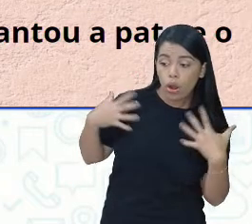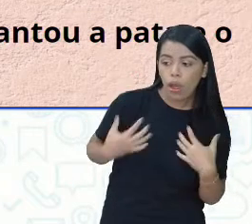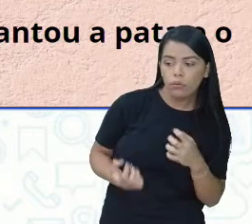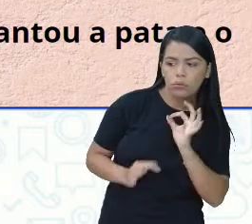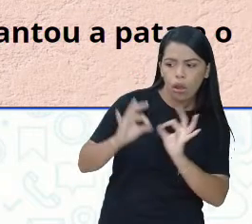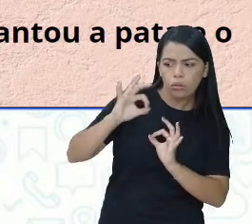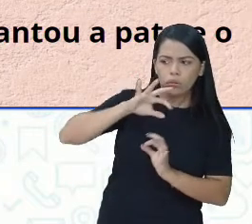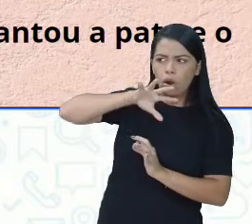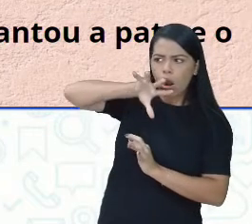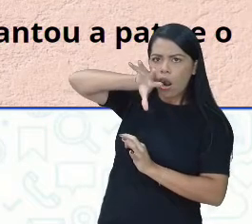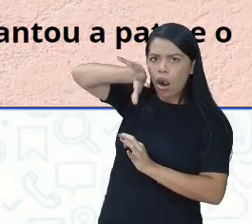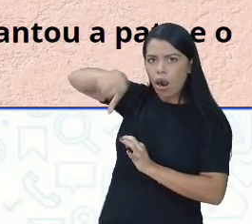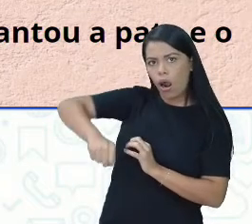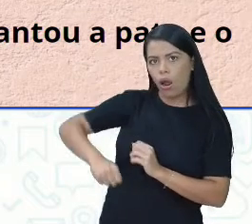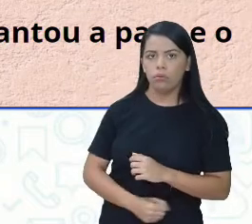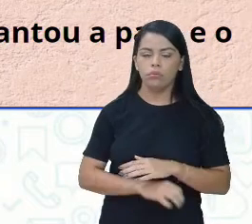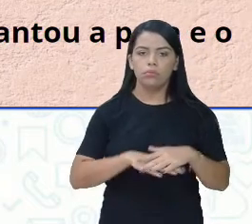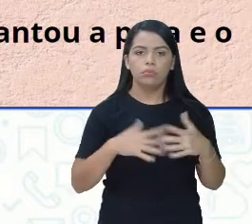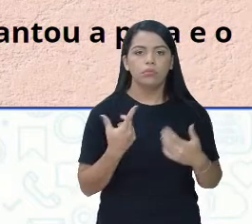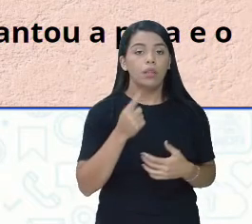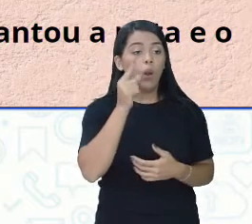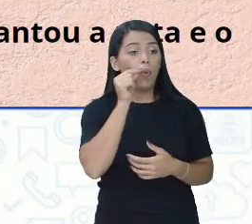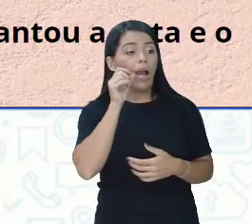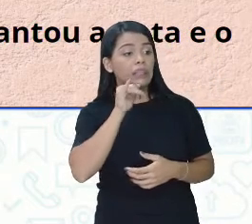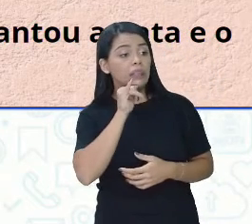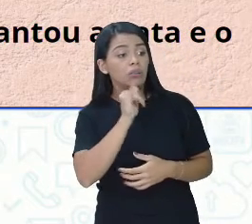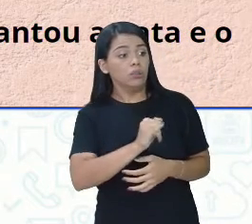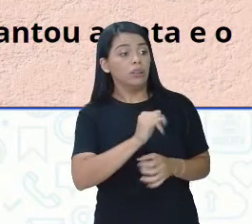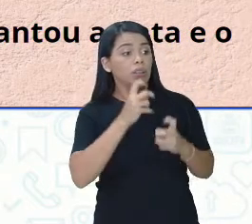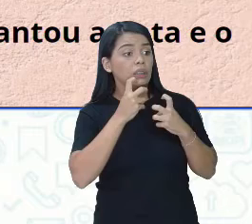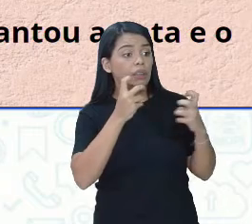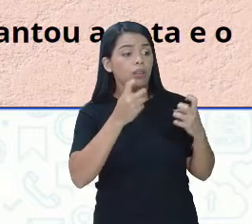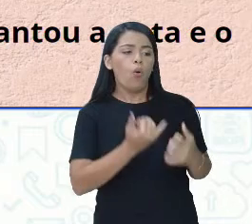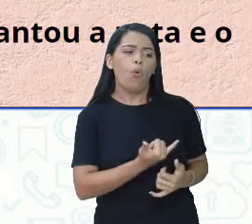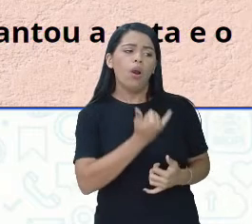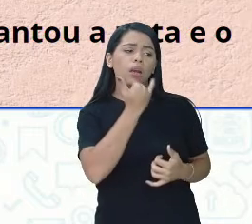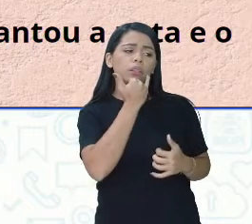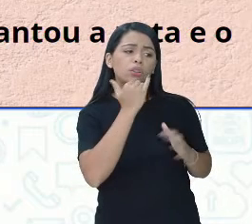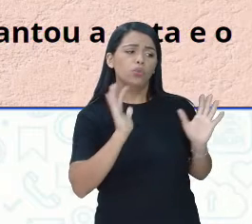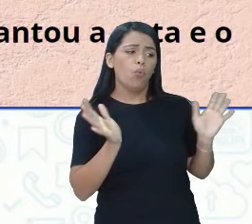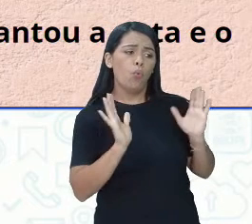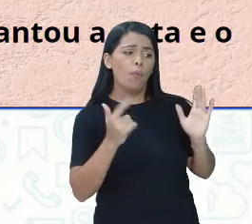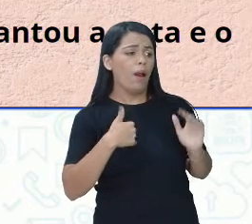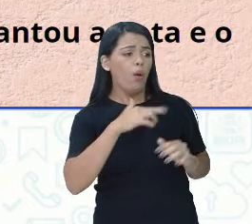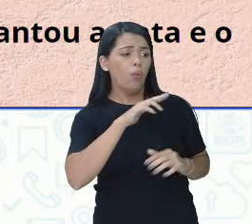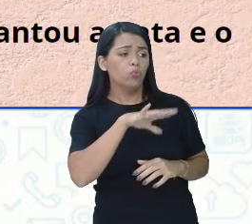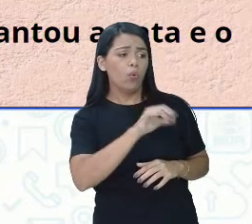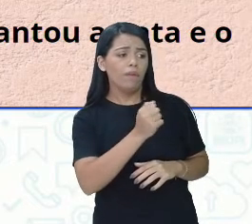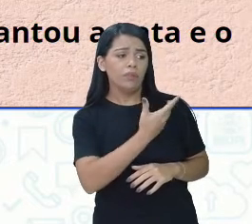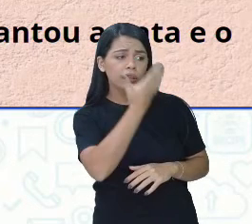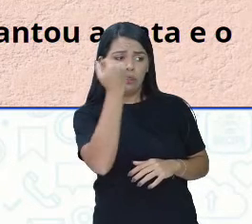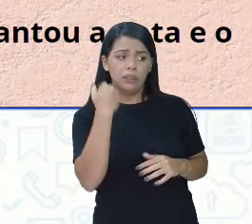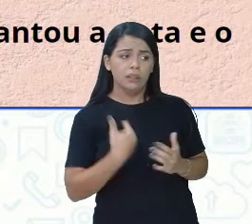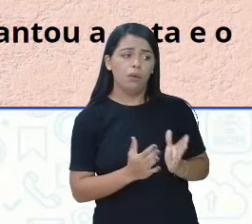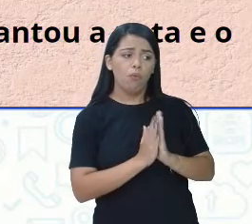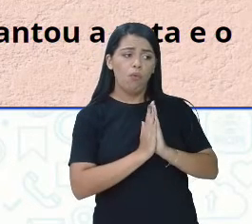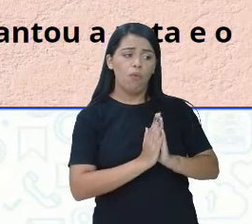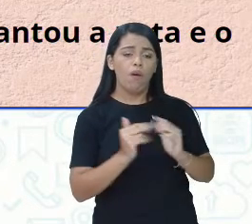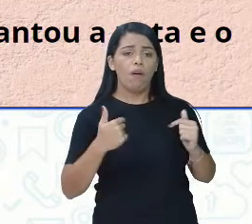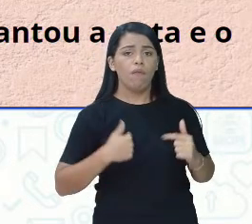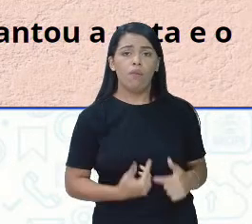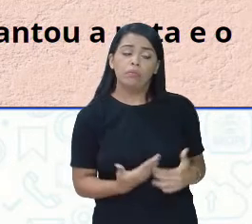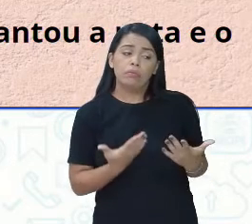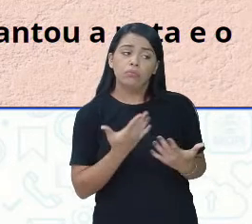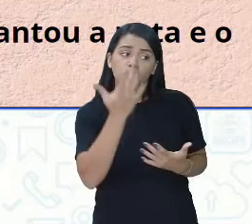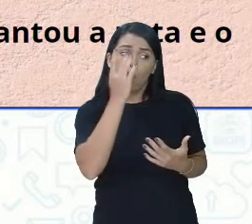engolir. Perdoa-me, gritou o ratinho, perdoa-me desta vez e eu nunca o esquecerei. Quem sabe se um dia não